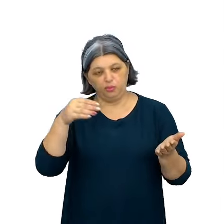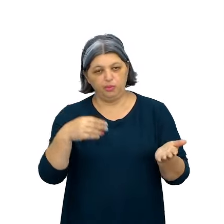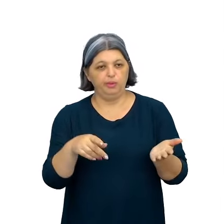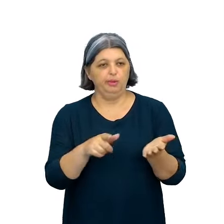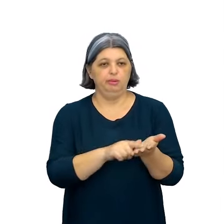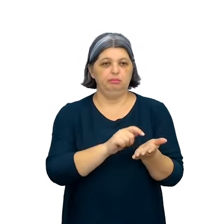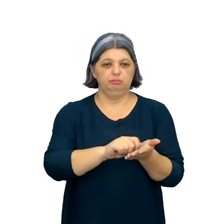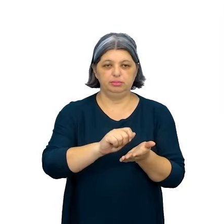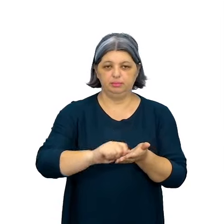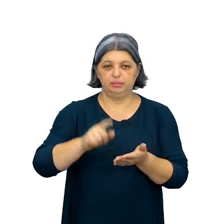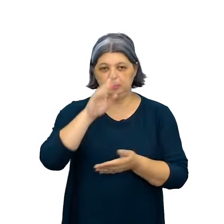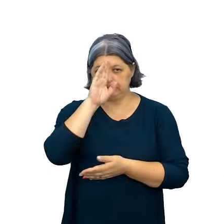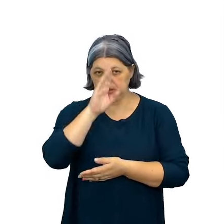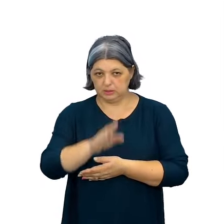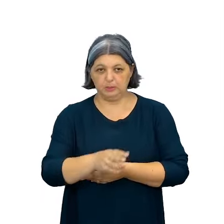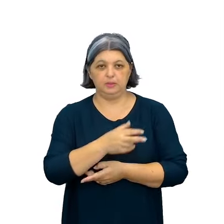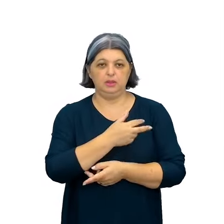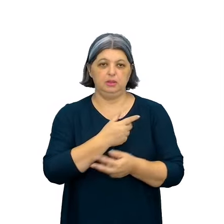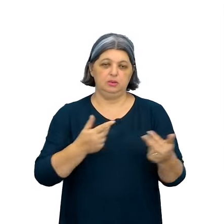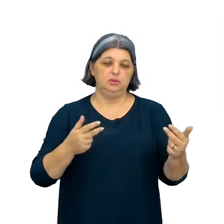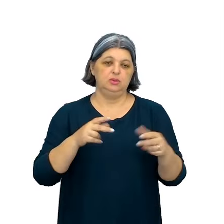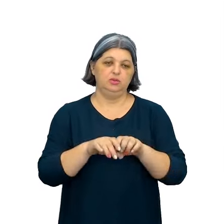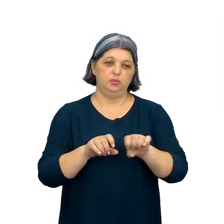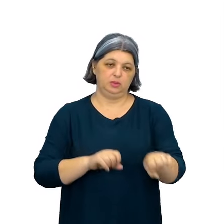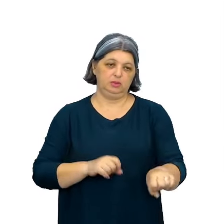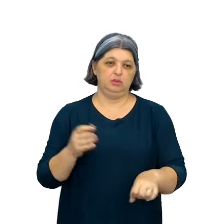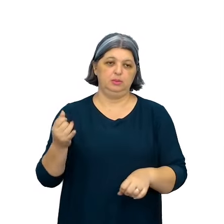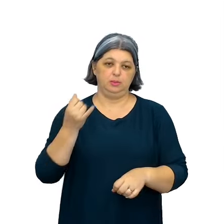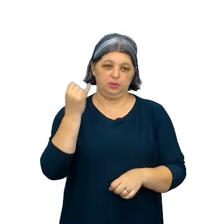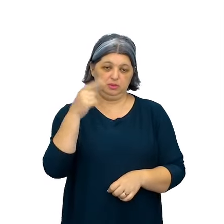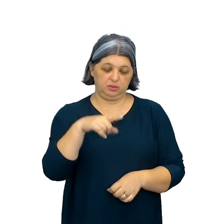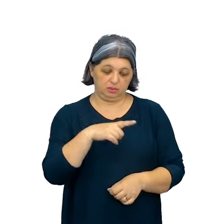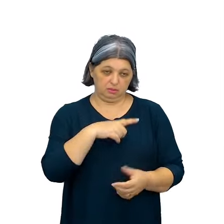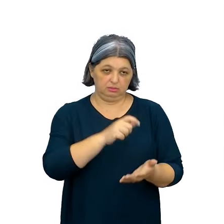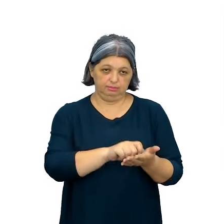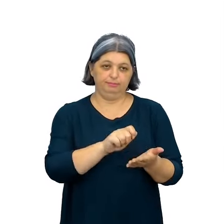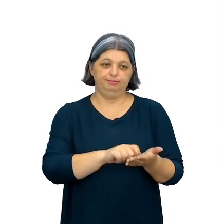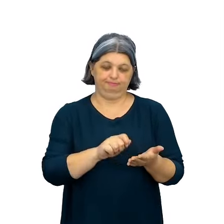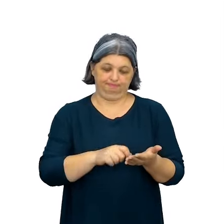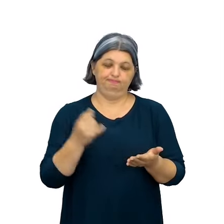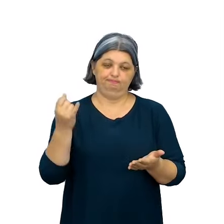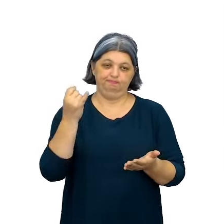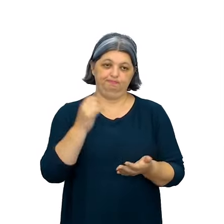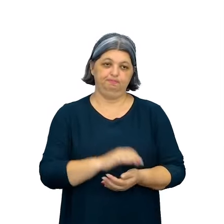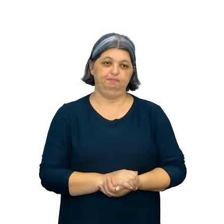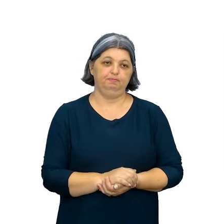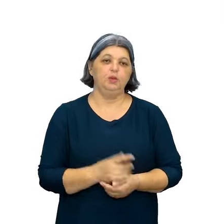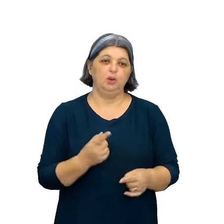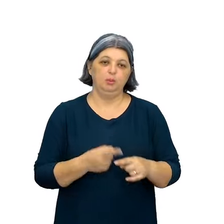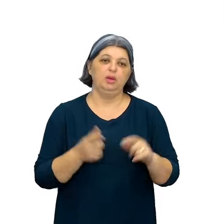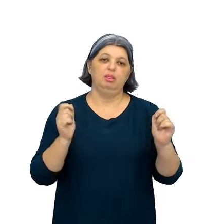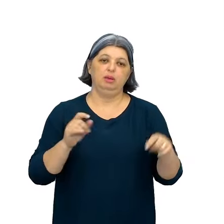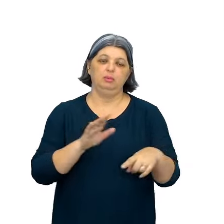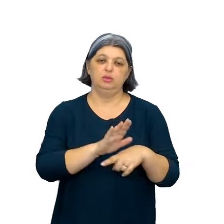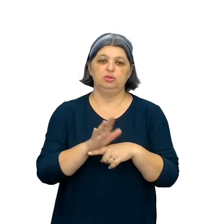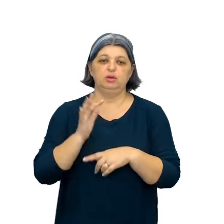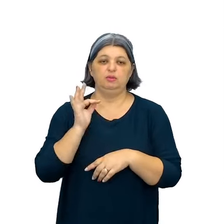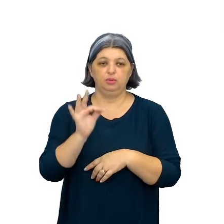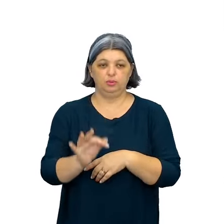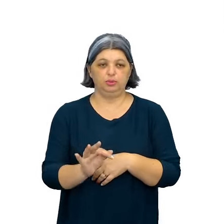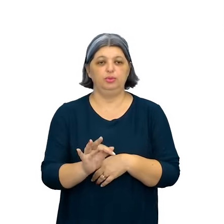os principais pontos dessa formação. É importante que tenham essas anotações, né? Pois elas podem ajudar